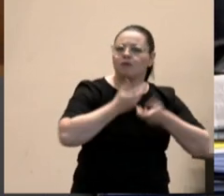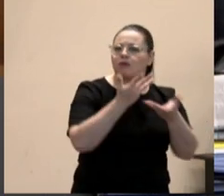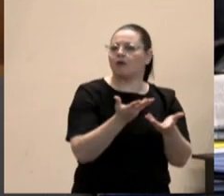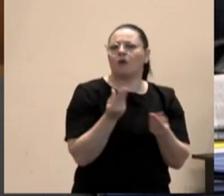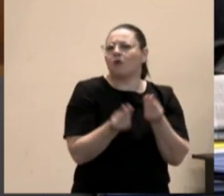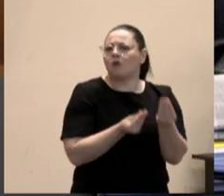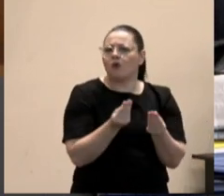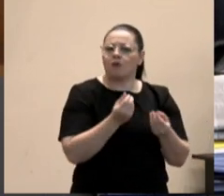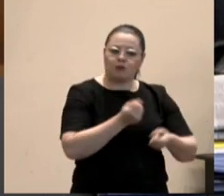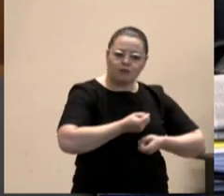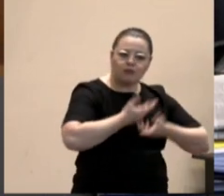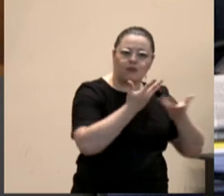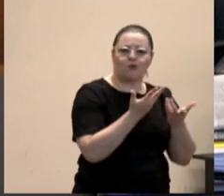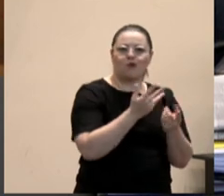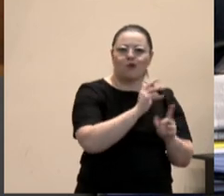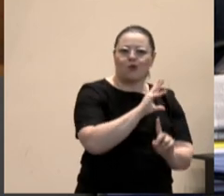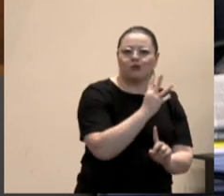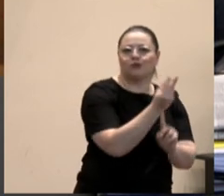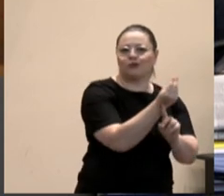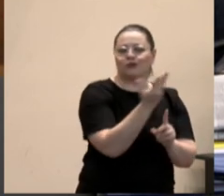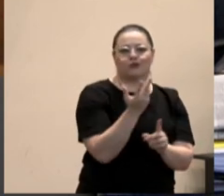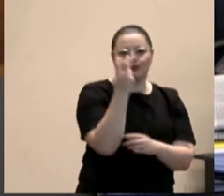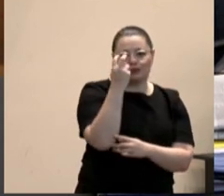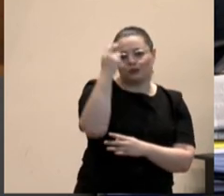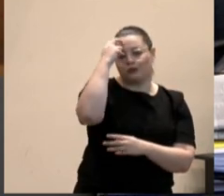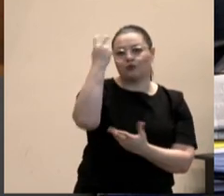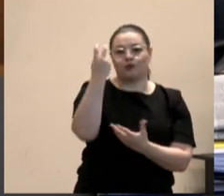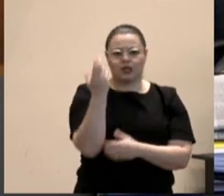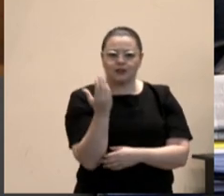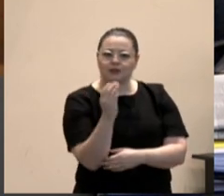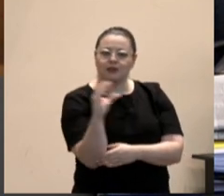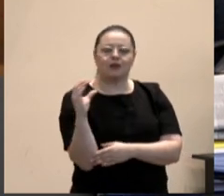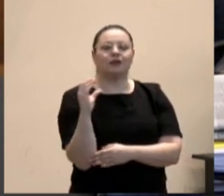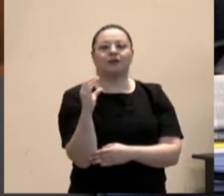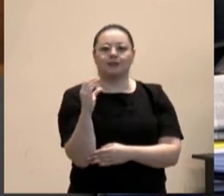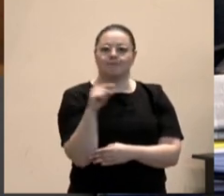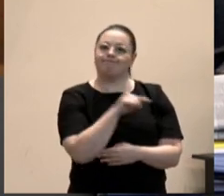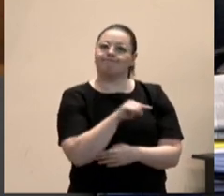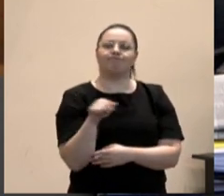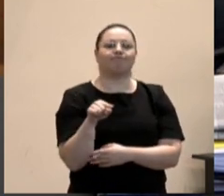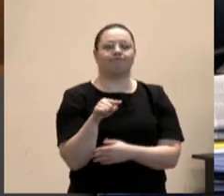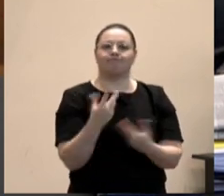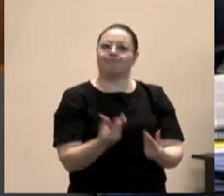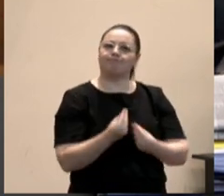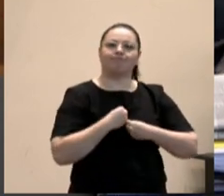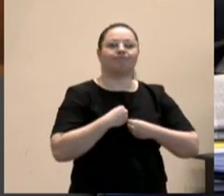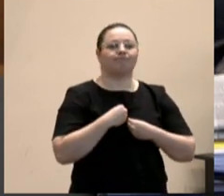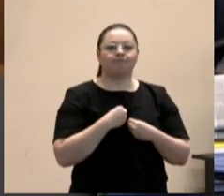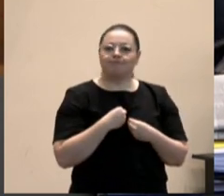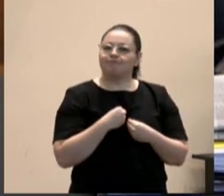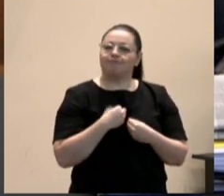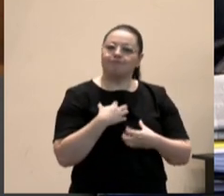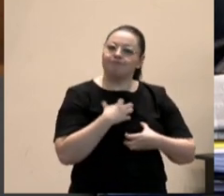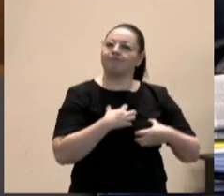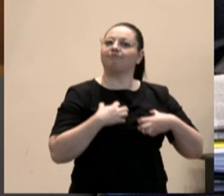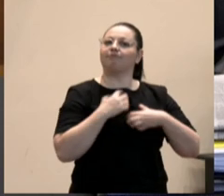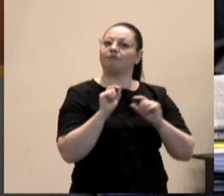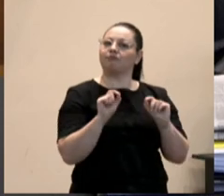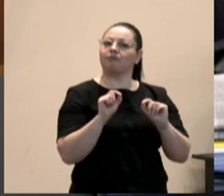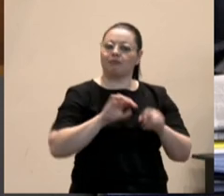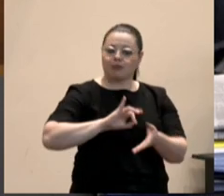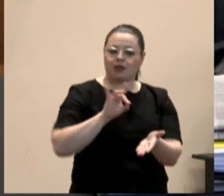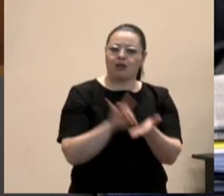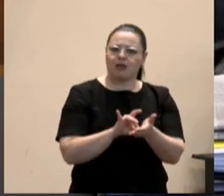produzir ciência. E isso nos coloca numa condição de que a realidade pode